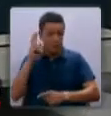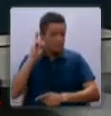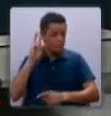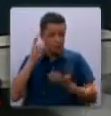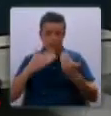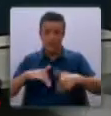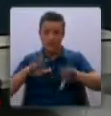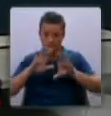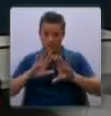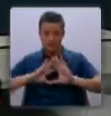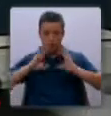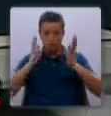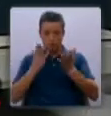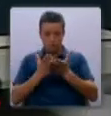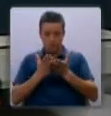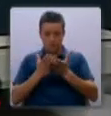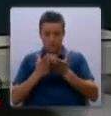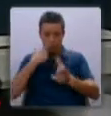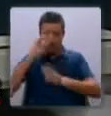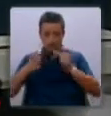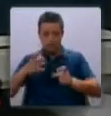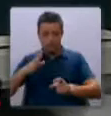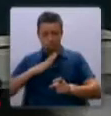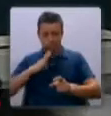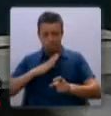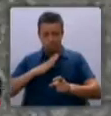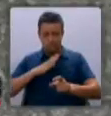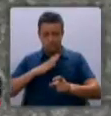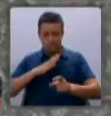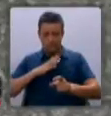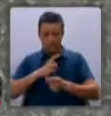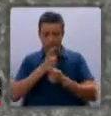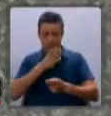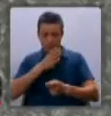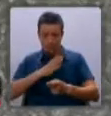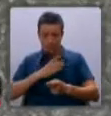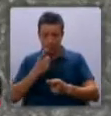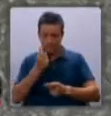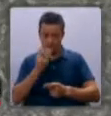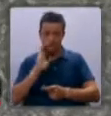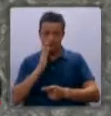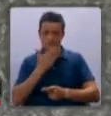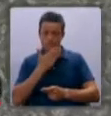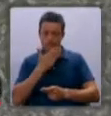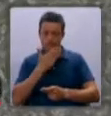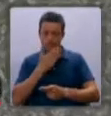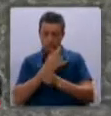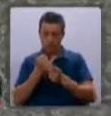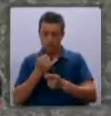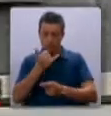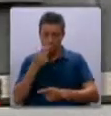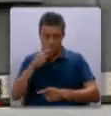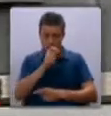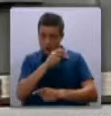mas em regra geral as pessoas têm receio de dizer que vai ser para guardar muito dinheiro. O preço do cofre pode chegar aos 2